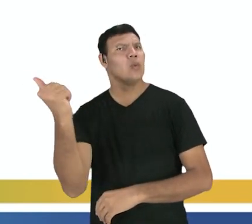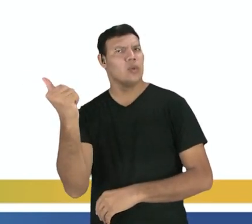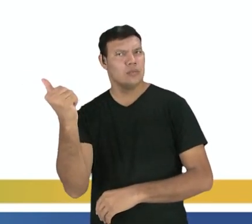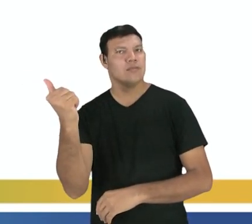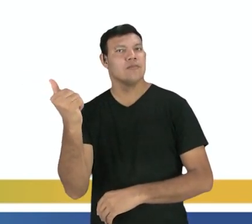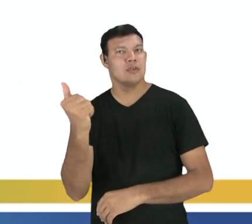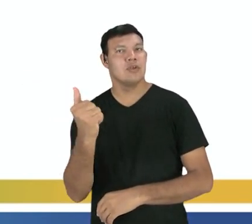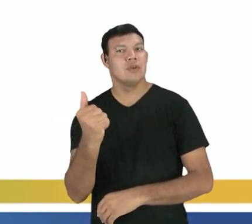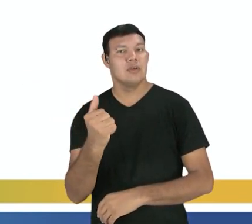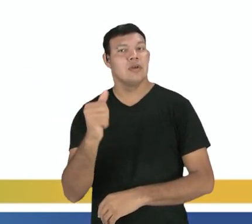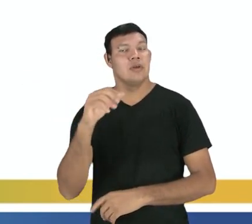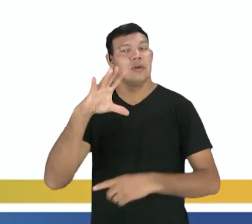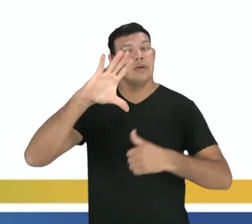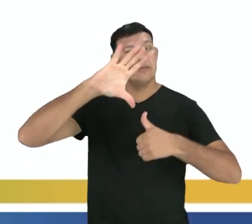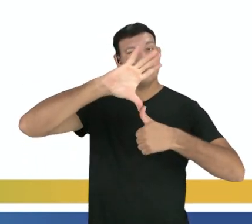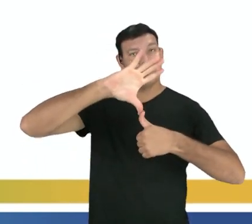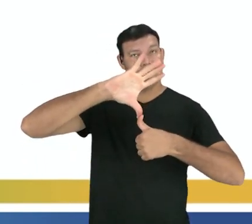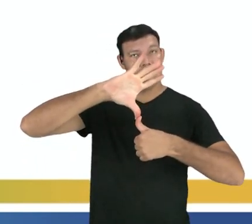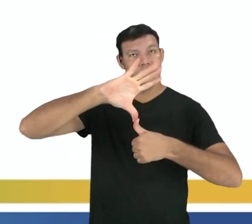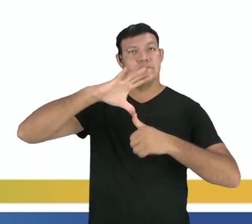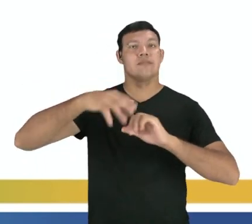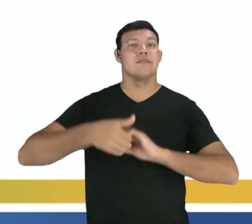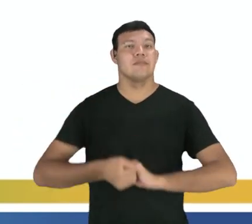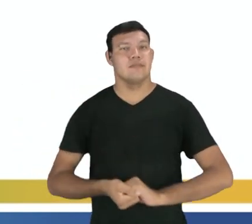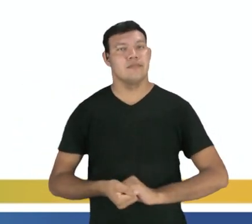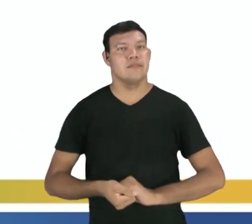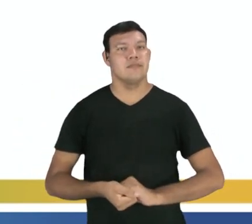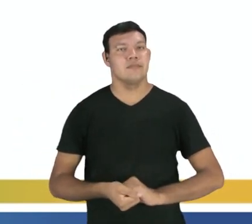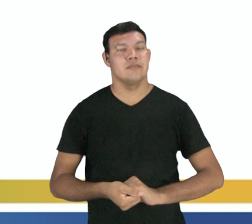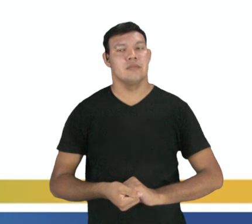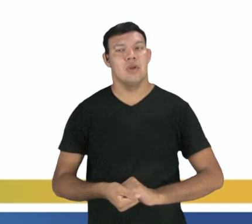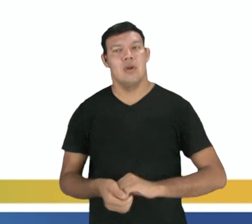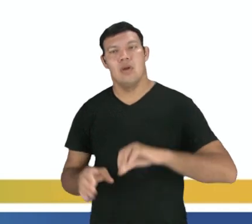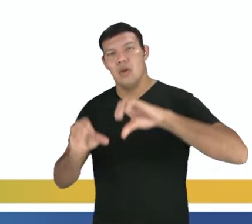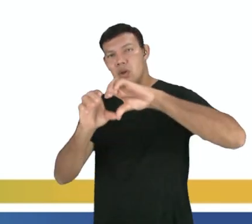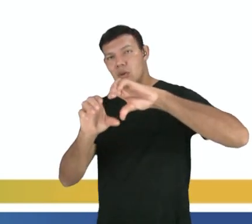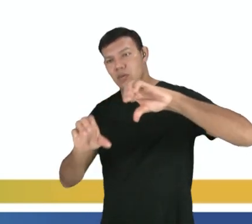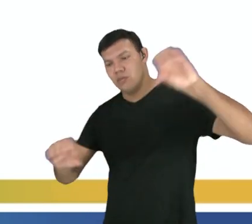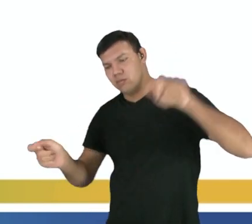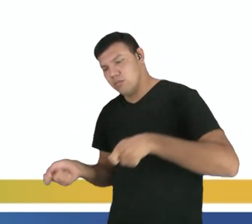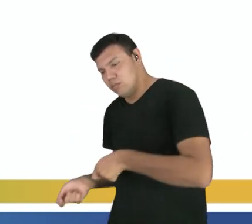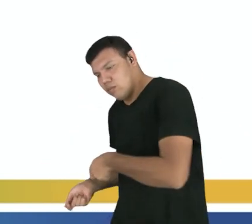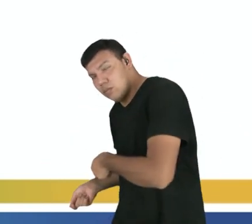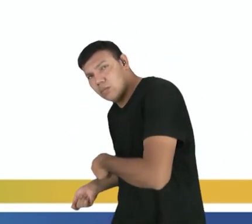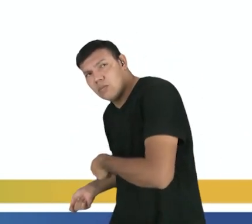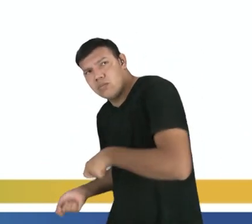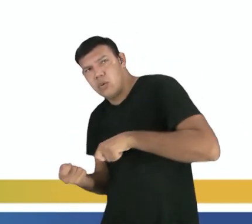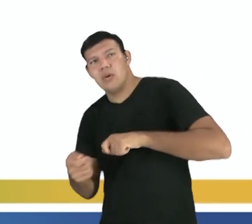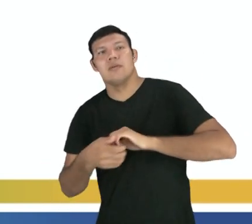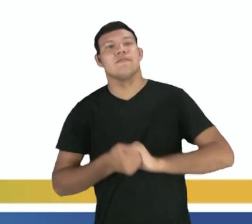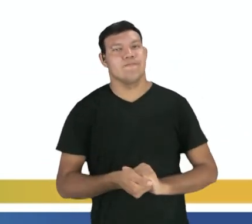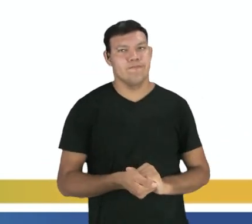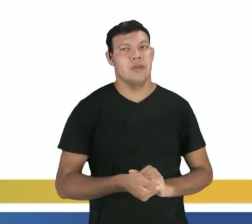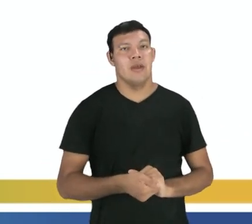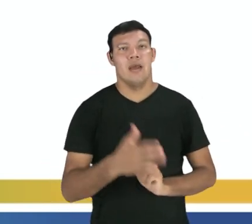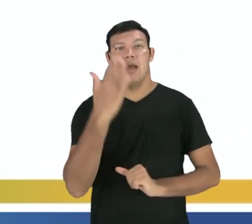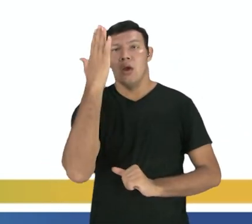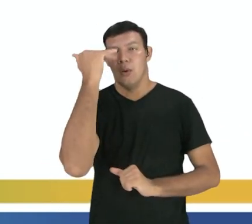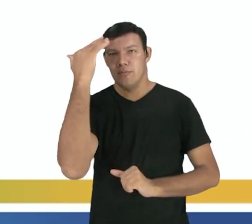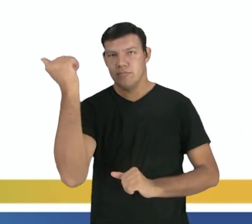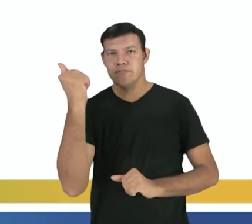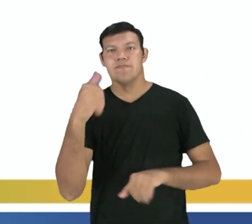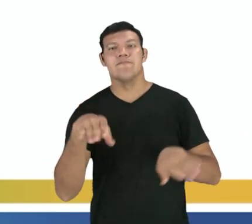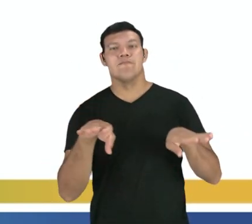é um esporte muito popular na América do Norte. Hockey is very popular in Canada. Hockey é